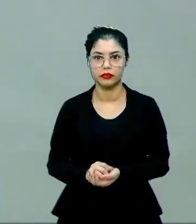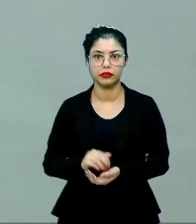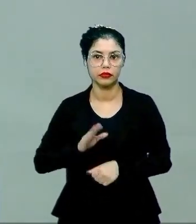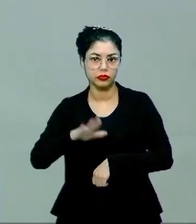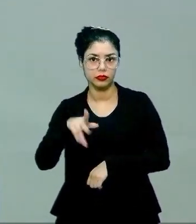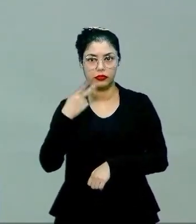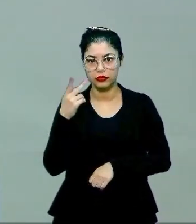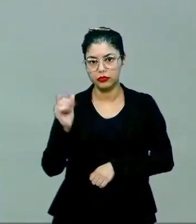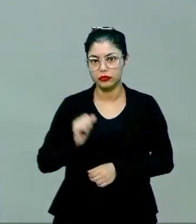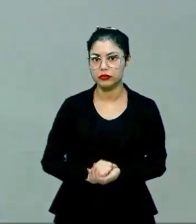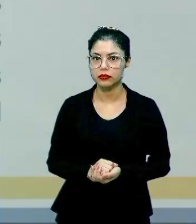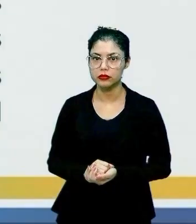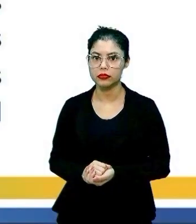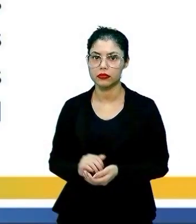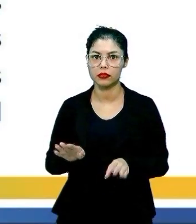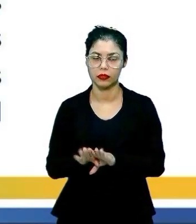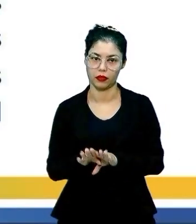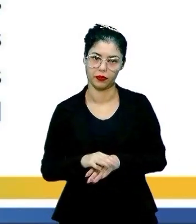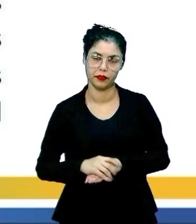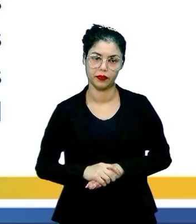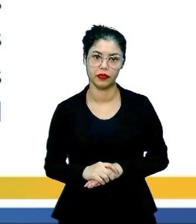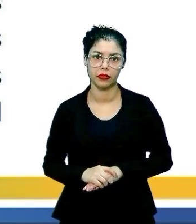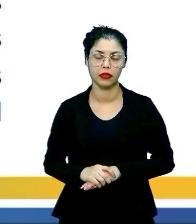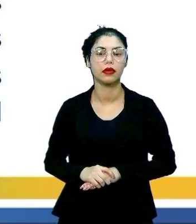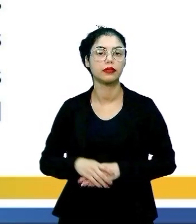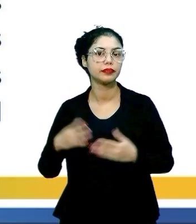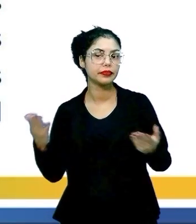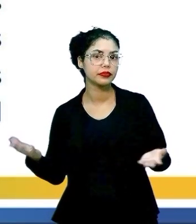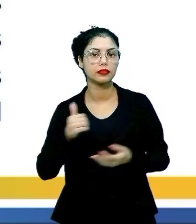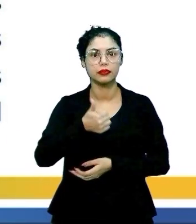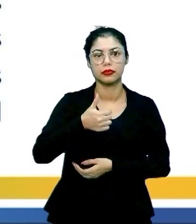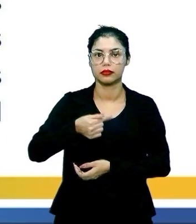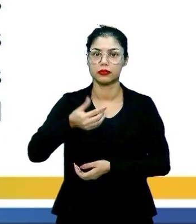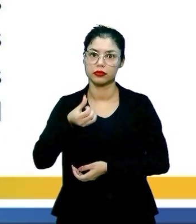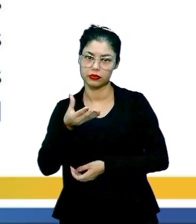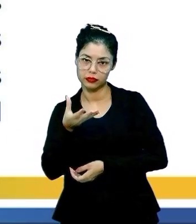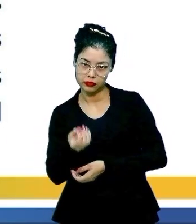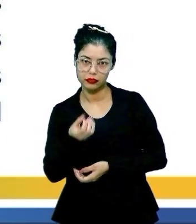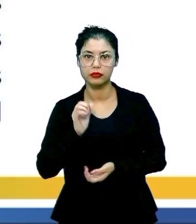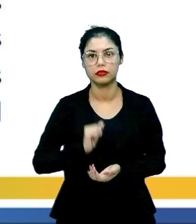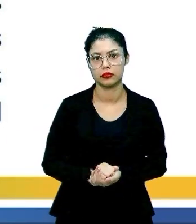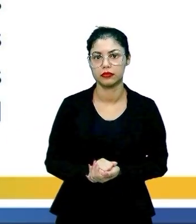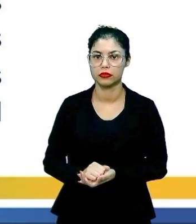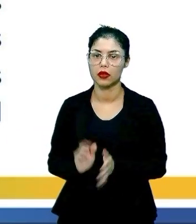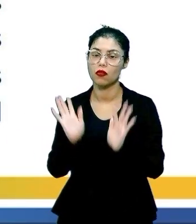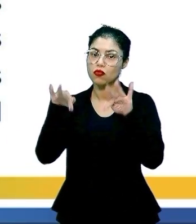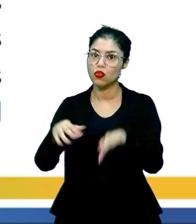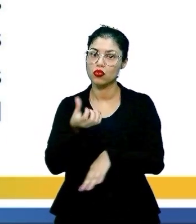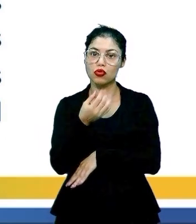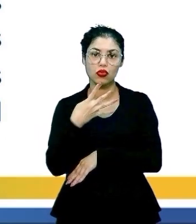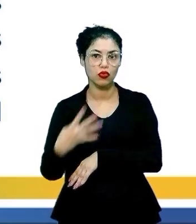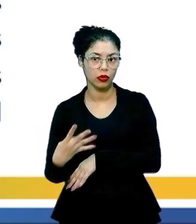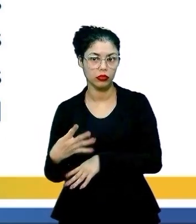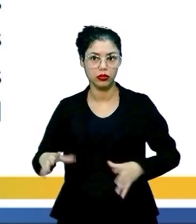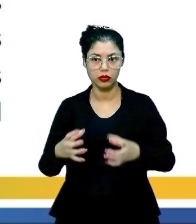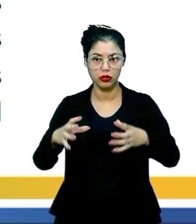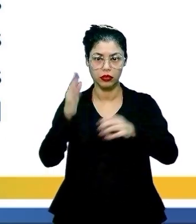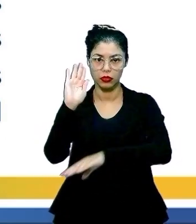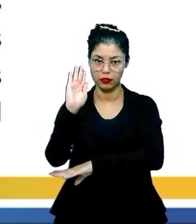falando um pouquinho mais sobre a obra de Aleijadinho. Então eu digo aqui, em 1796 concluiu